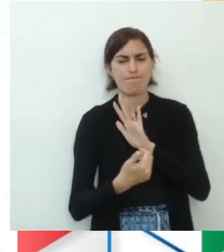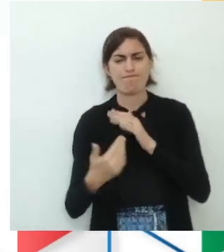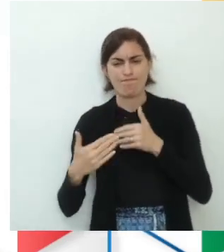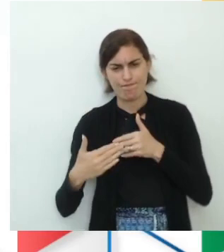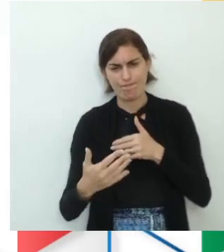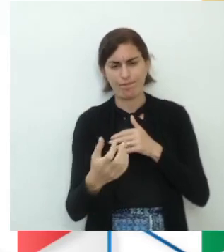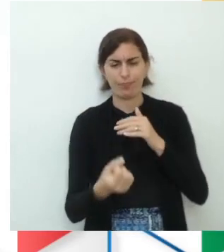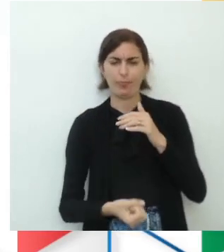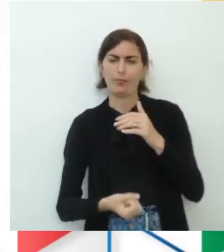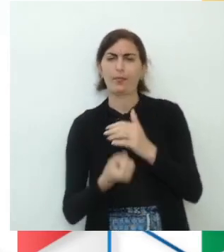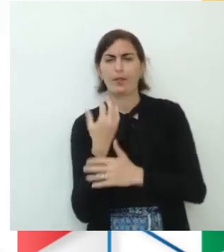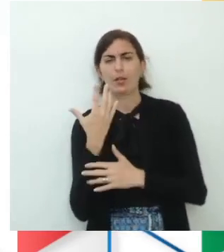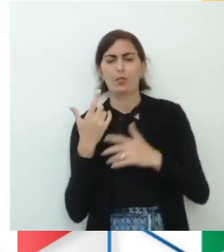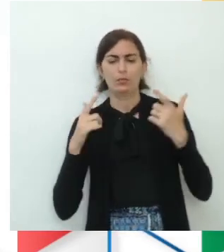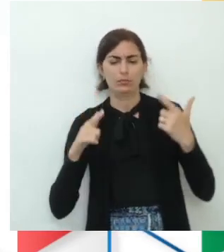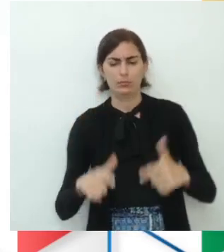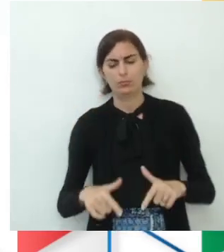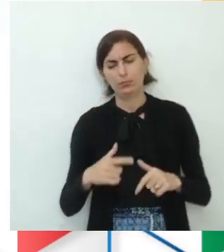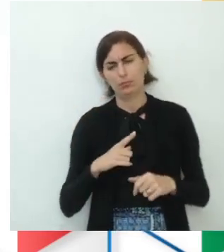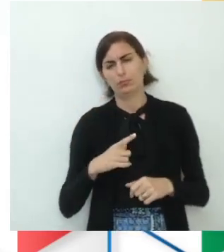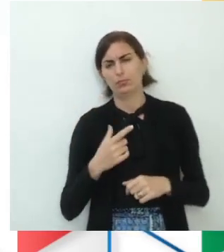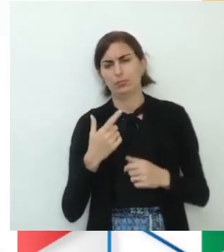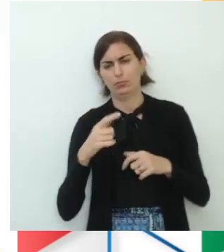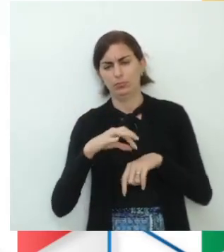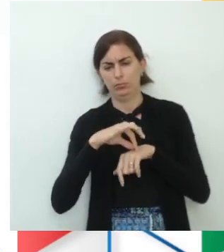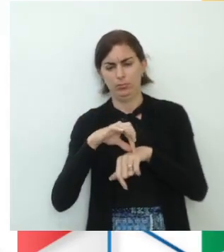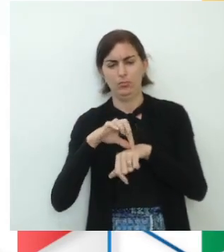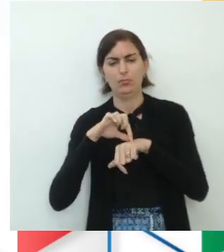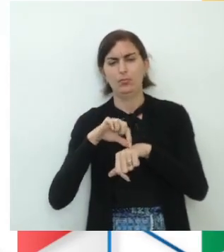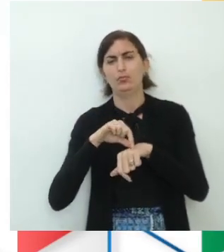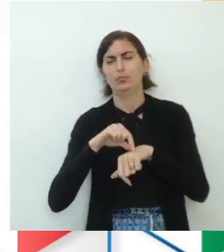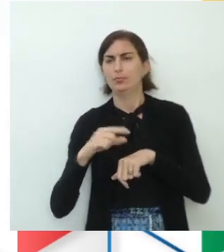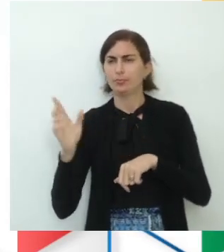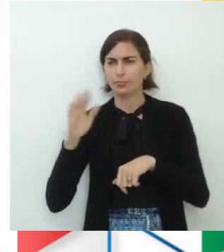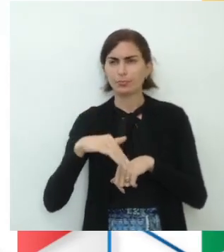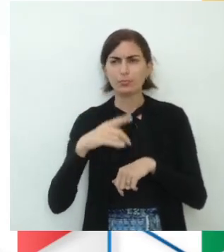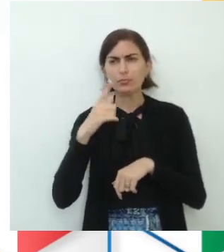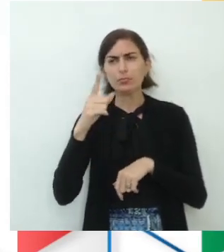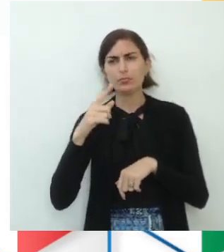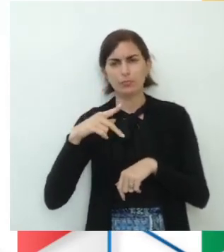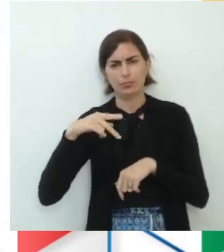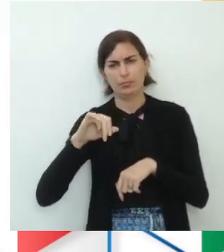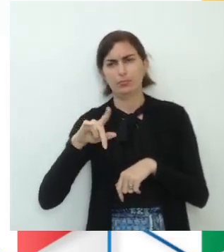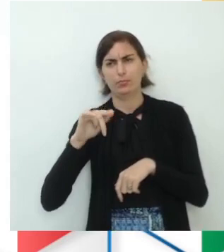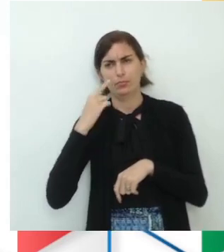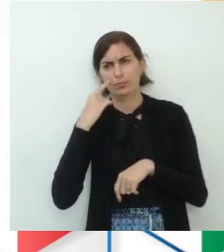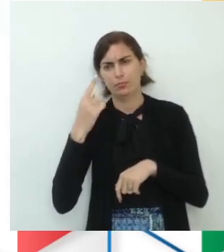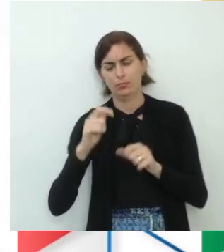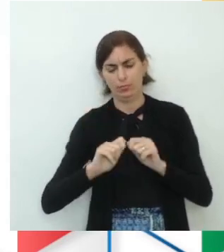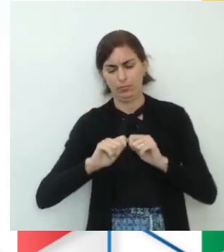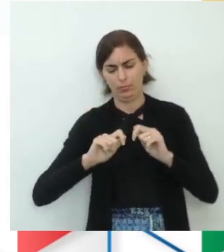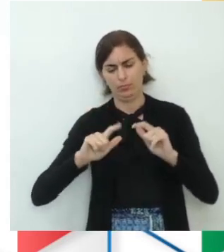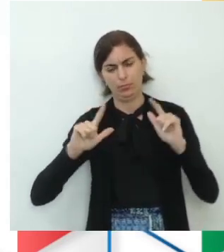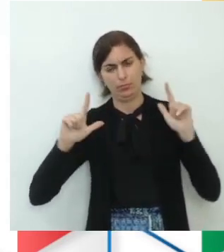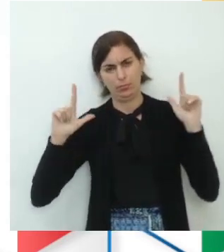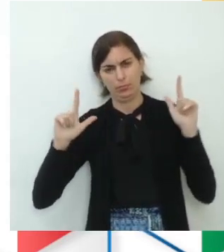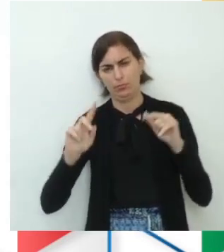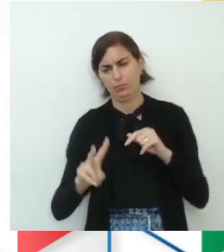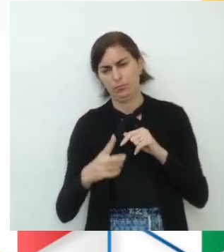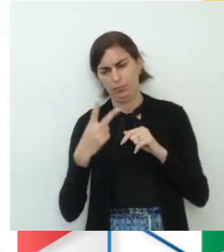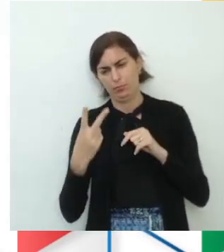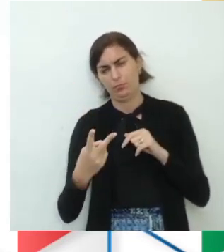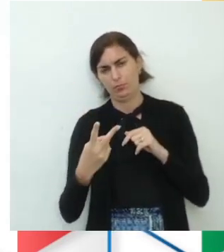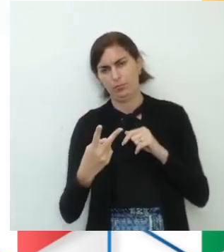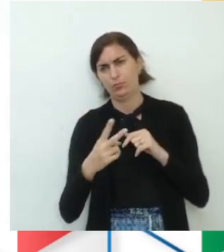vai surgir e onde ela vai estar localizada. Vem comigo, ó. Agora localizamos a ampliação do fator 2, que é o